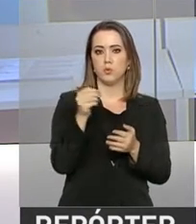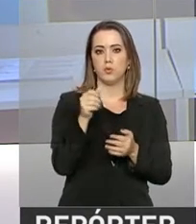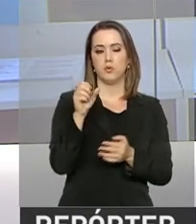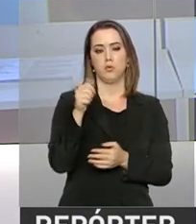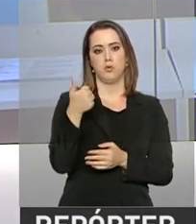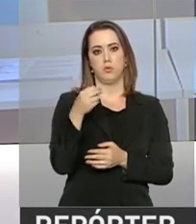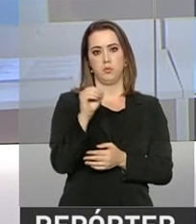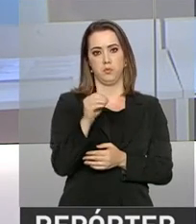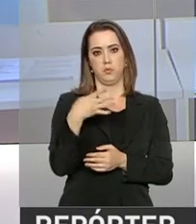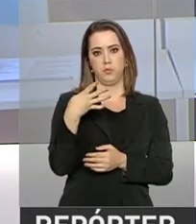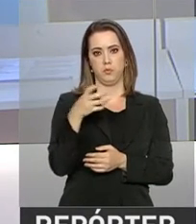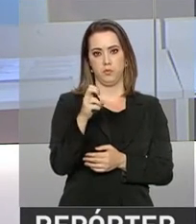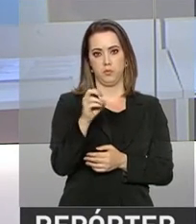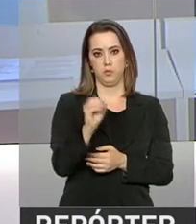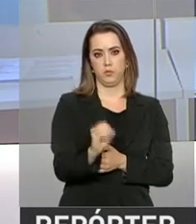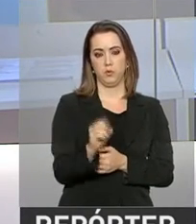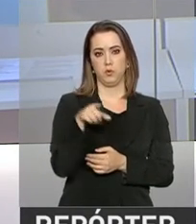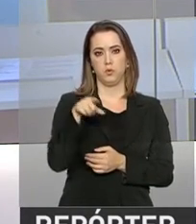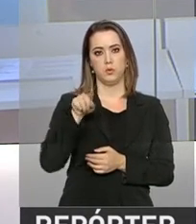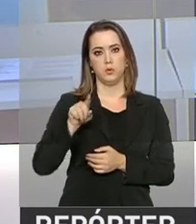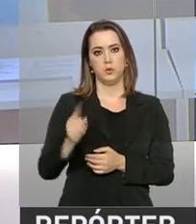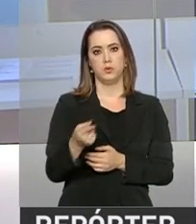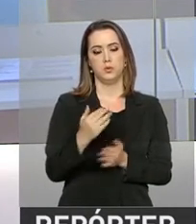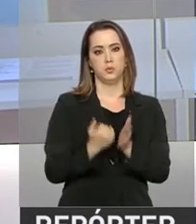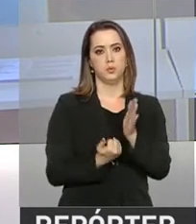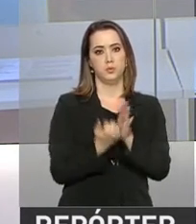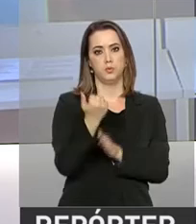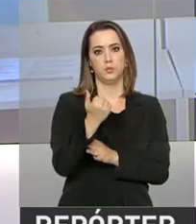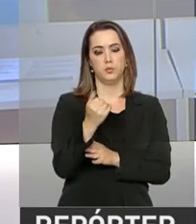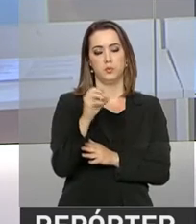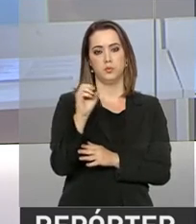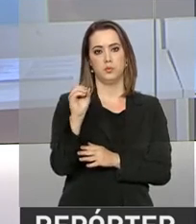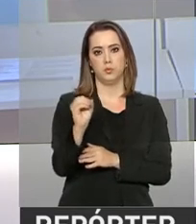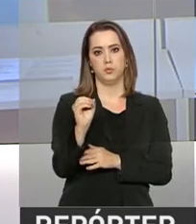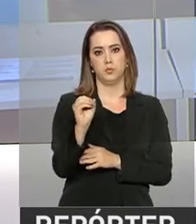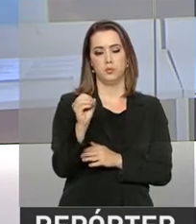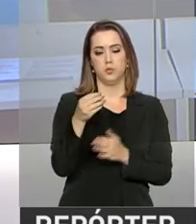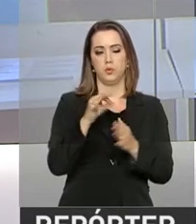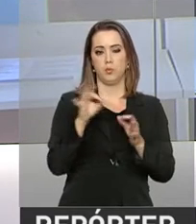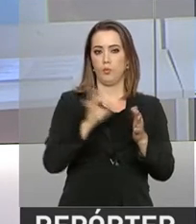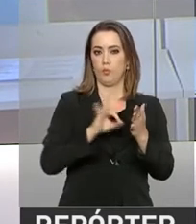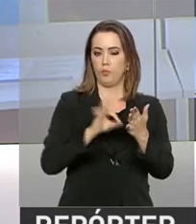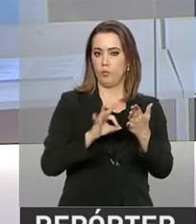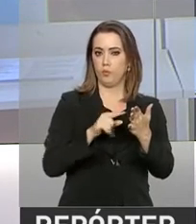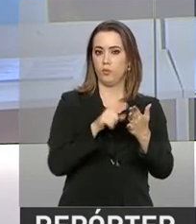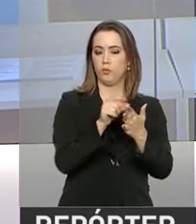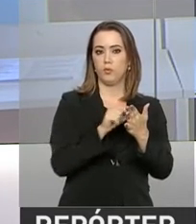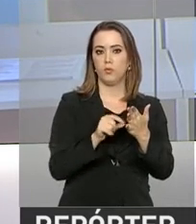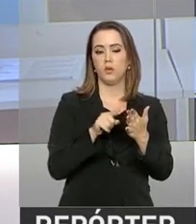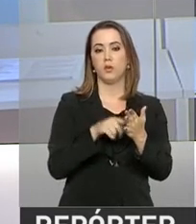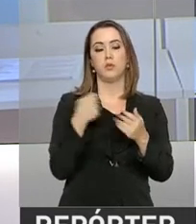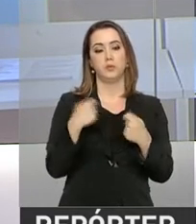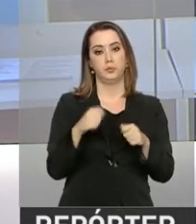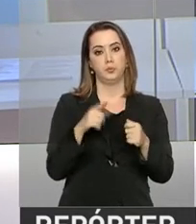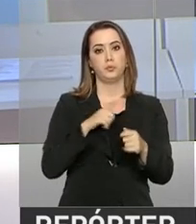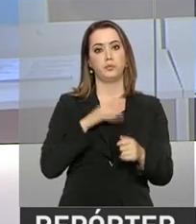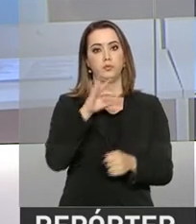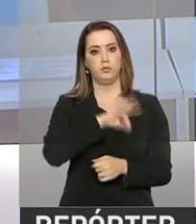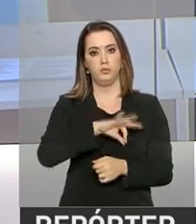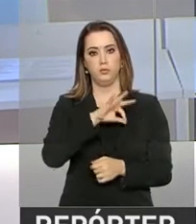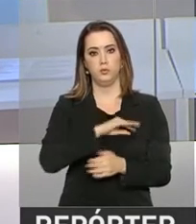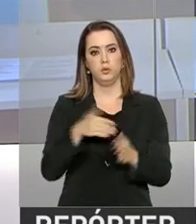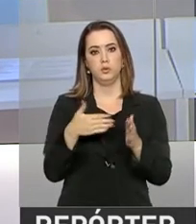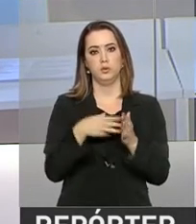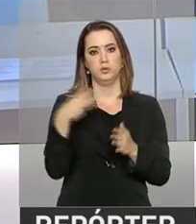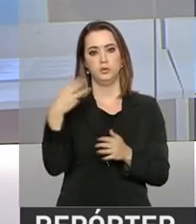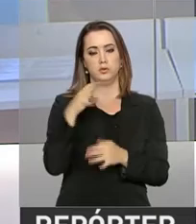450 pontos e nota acima de zero na redação. É necessário comprovar renda familiar de até 3 salários mínimos. O